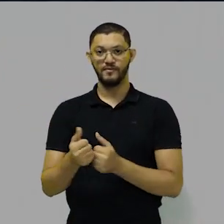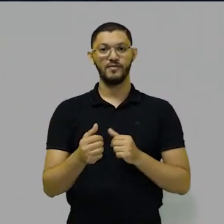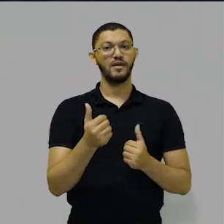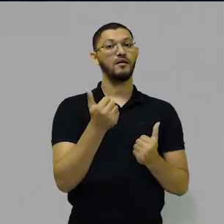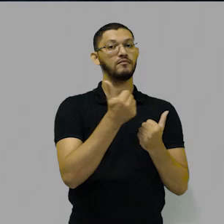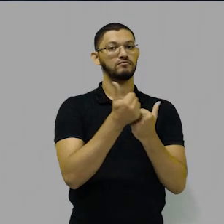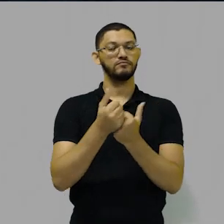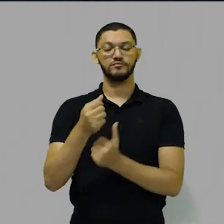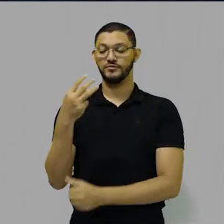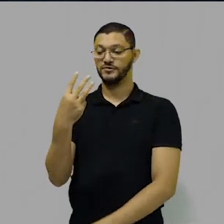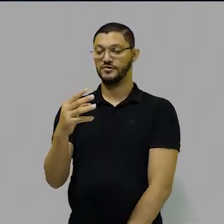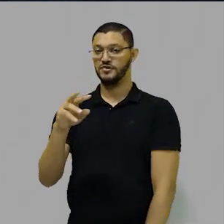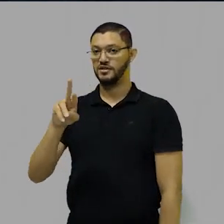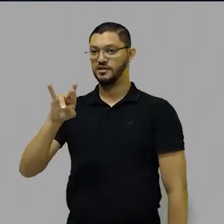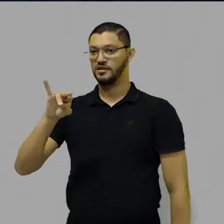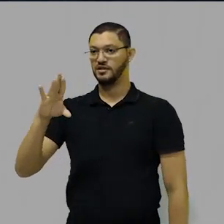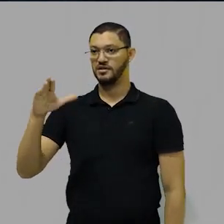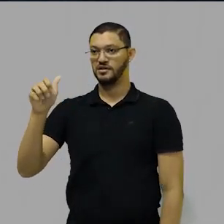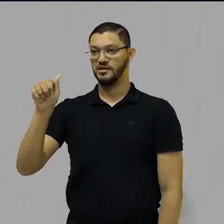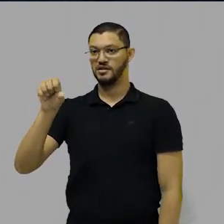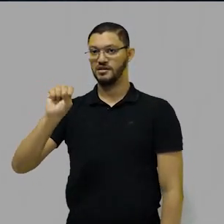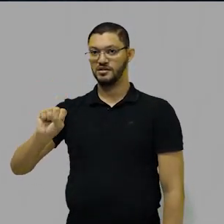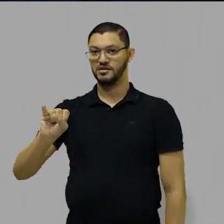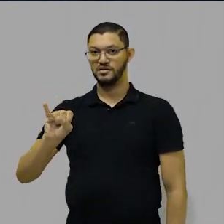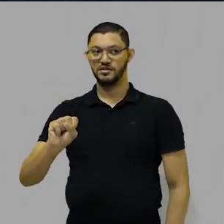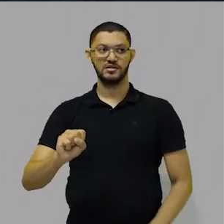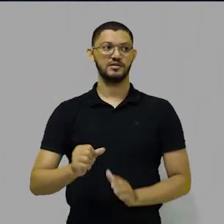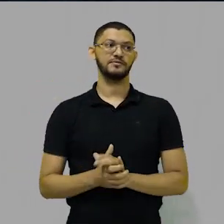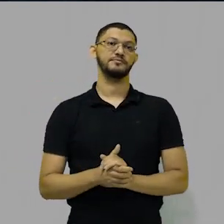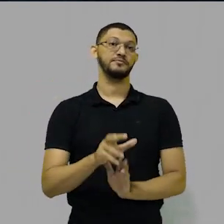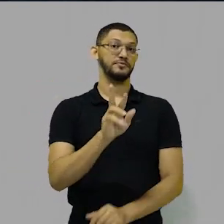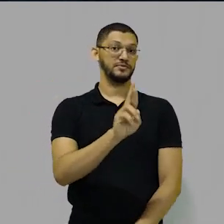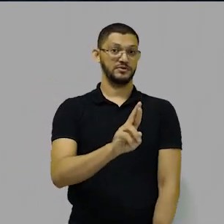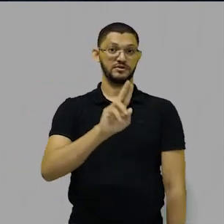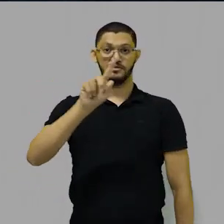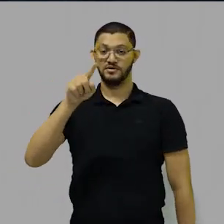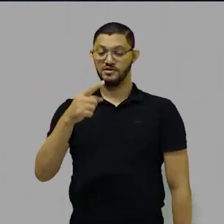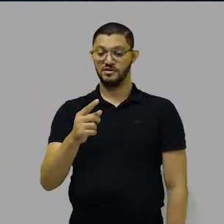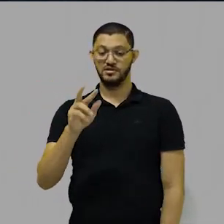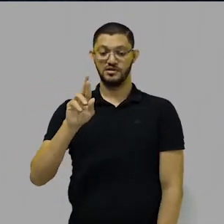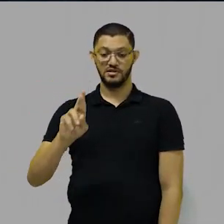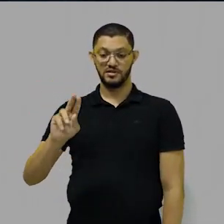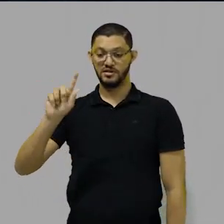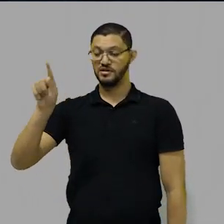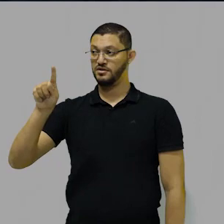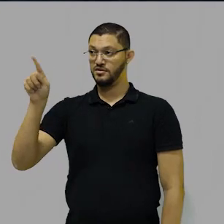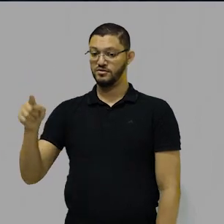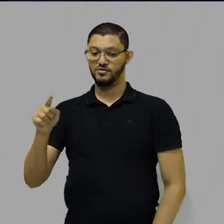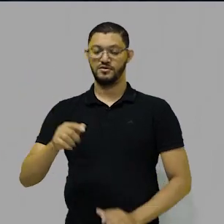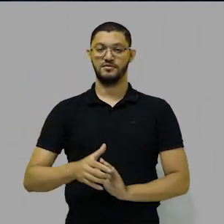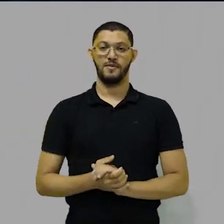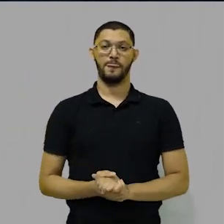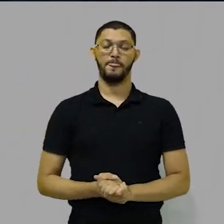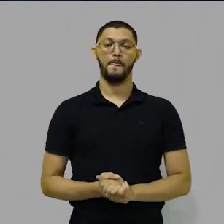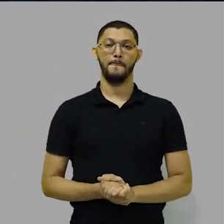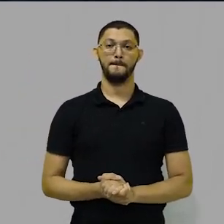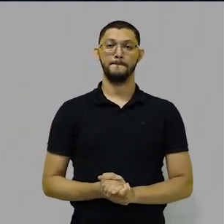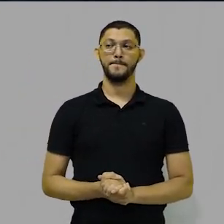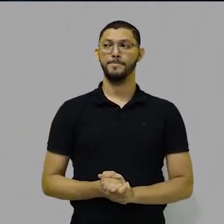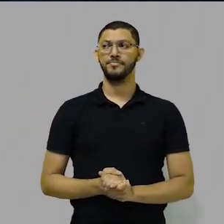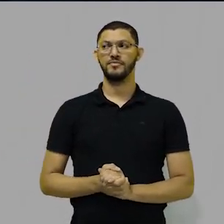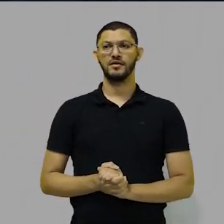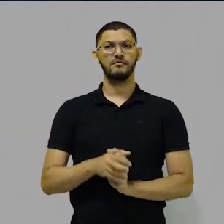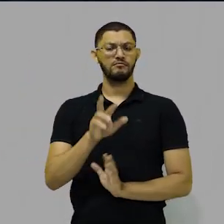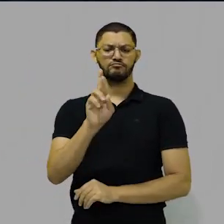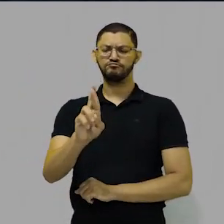3 radicais. Aqui eu coloquei para vocês R, R' e R duas linhas.